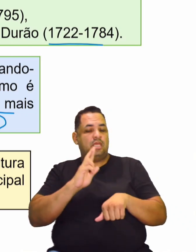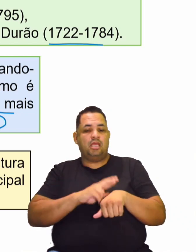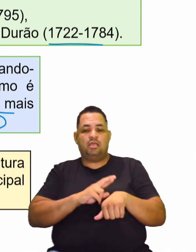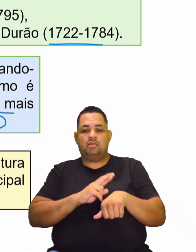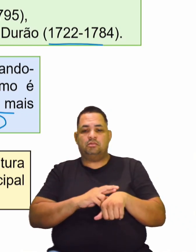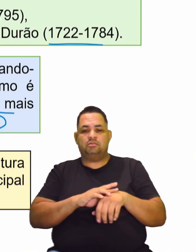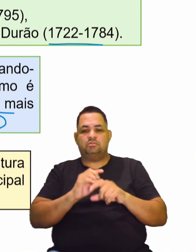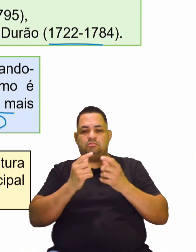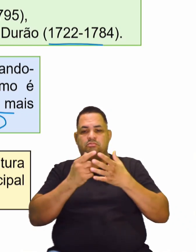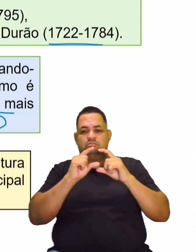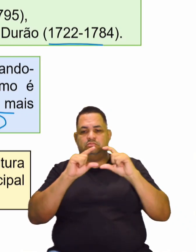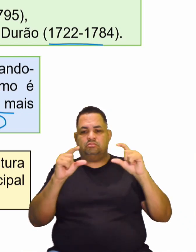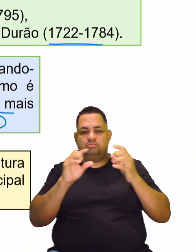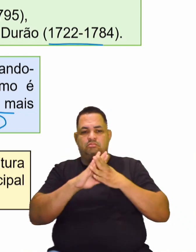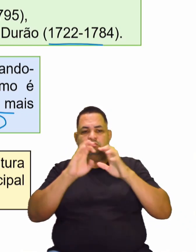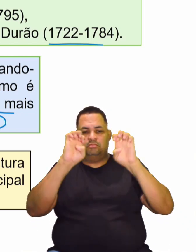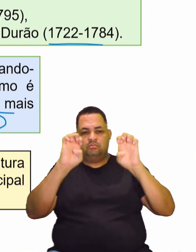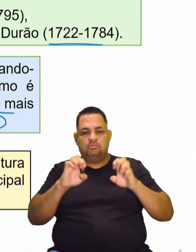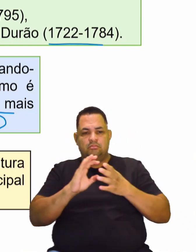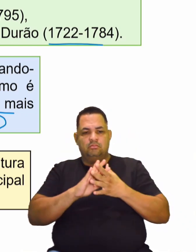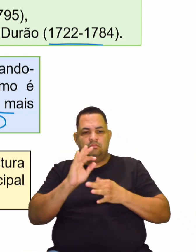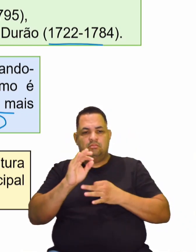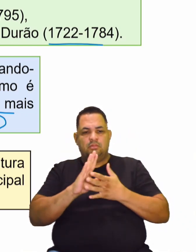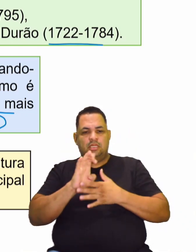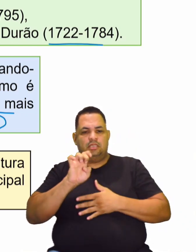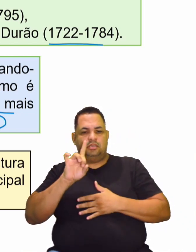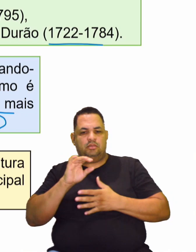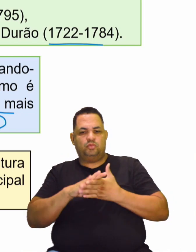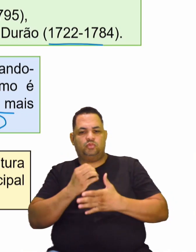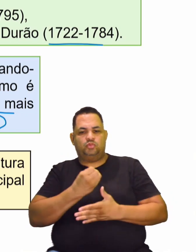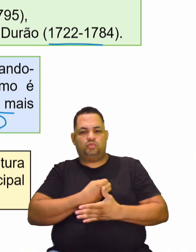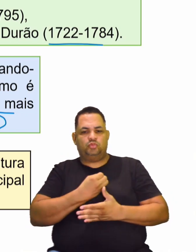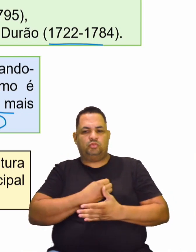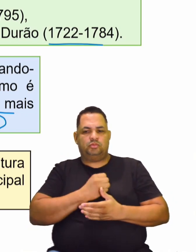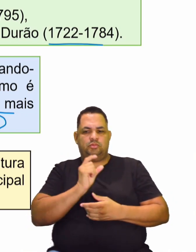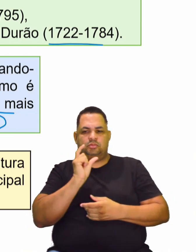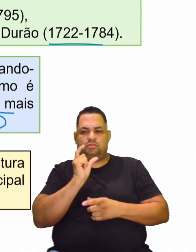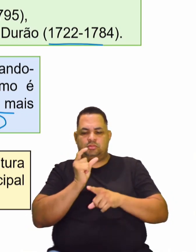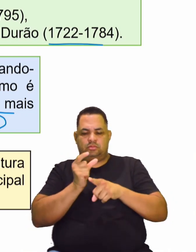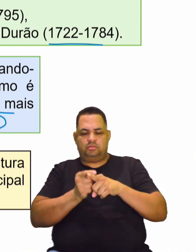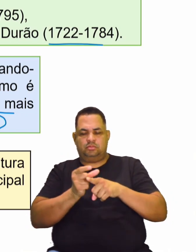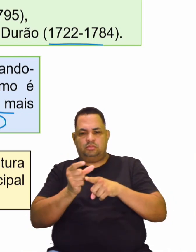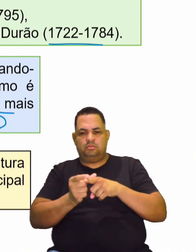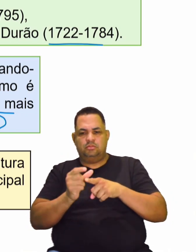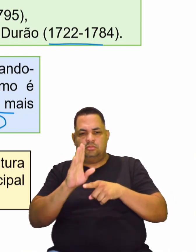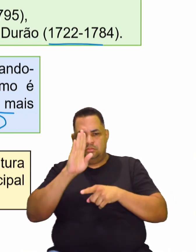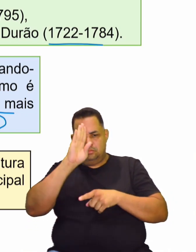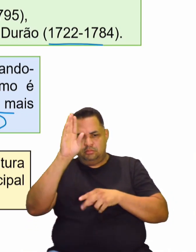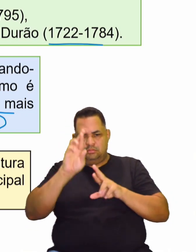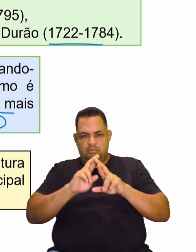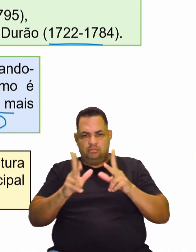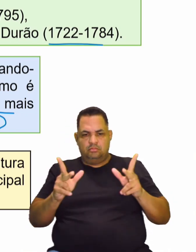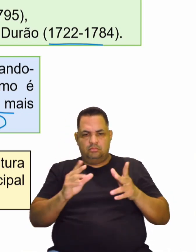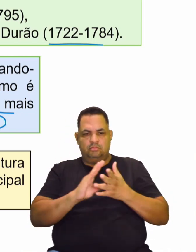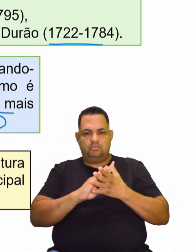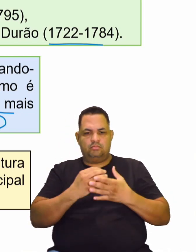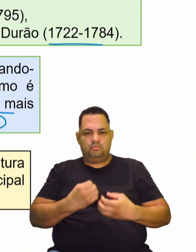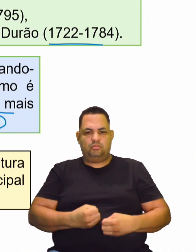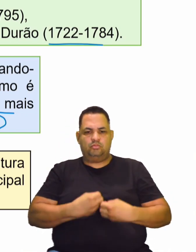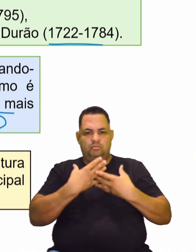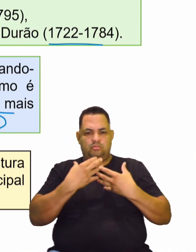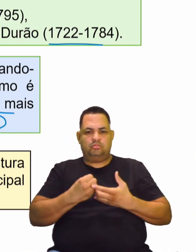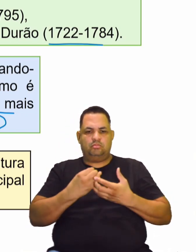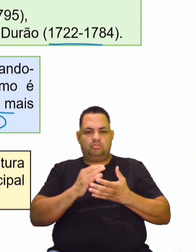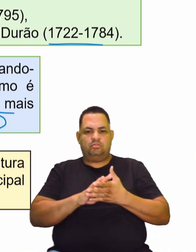estrutura métrica, aliterações ou número de sílabas. A principal diferença entre, então, a poesia